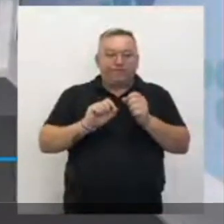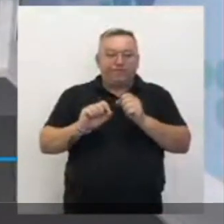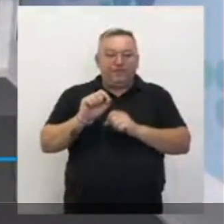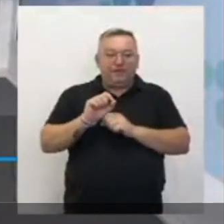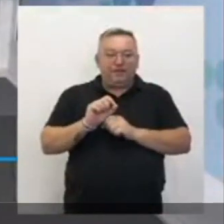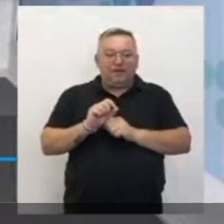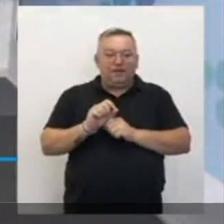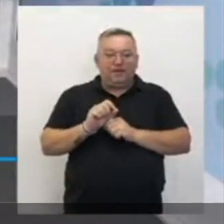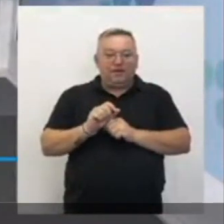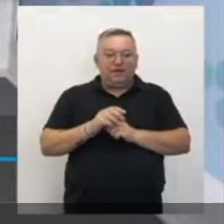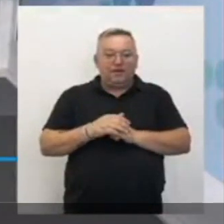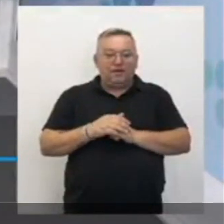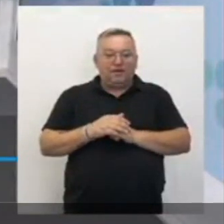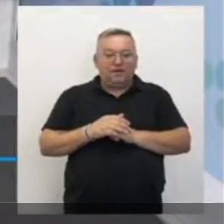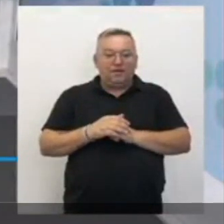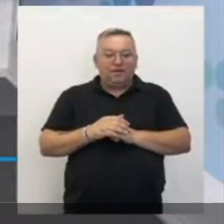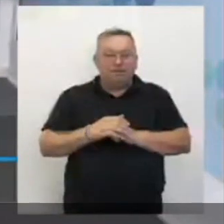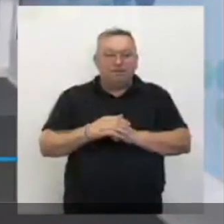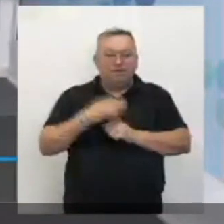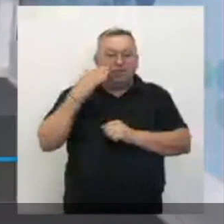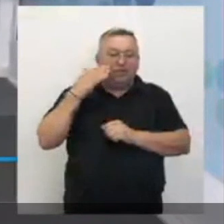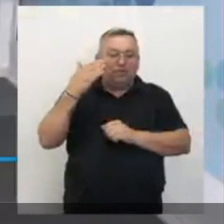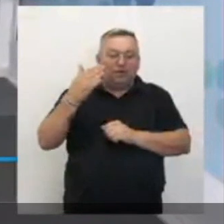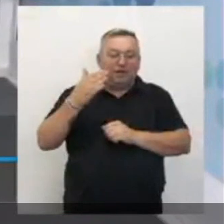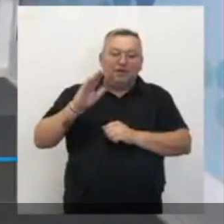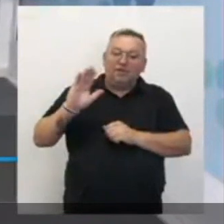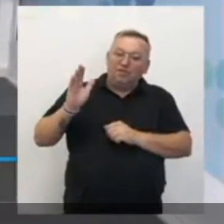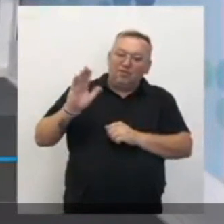isso aí. encerrando. Então, muito obrigado